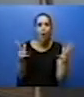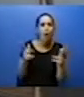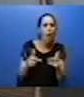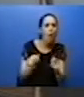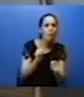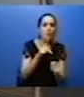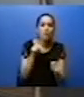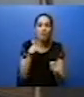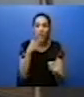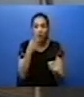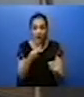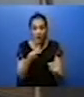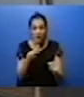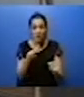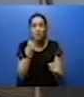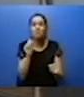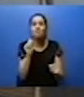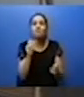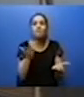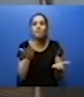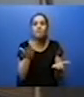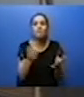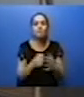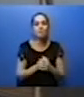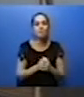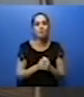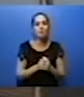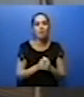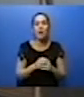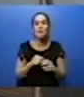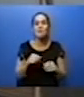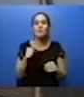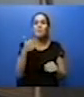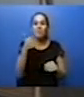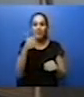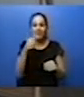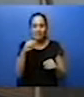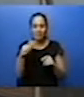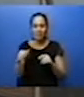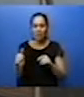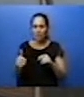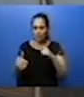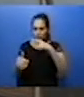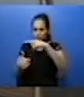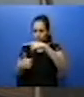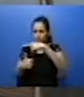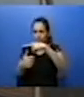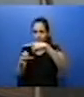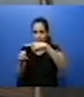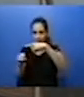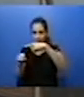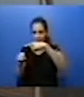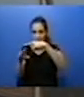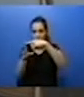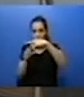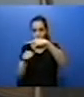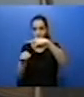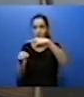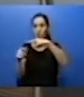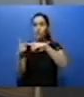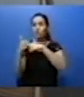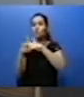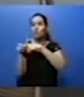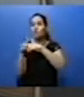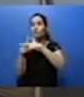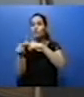acostuma a falar é e pega o das aqui divide pelo debaixo o resultado